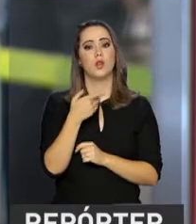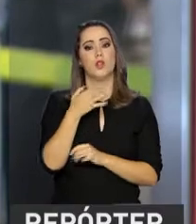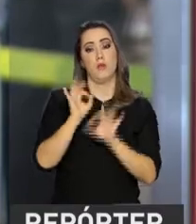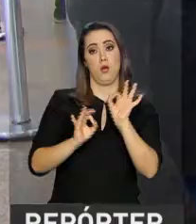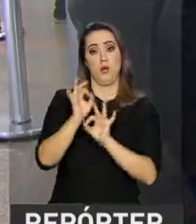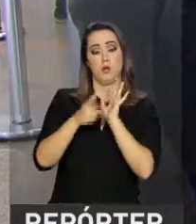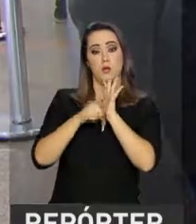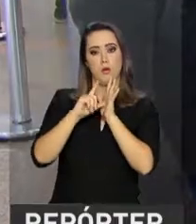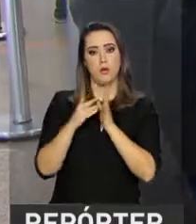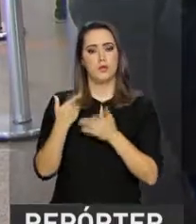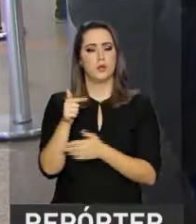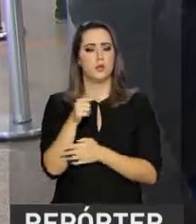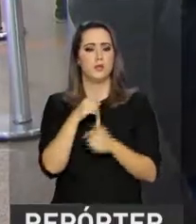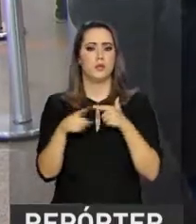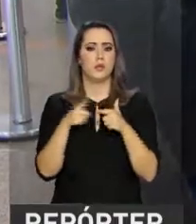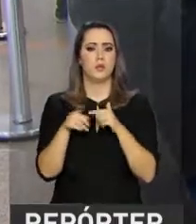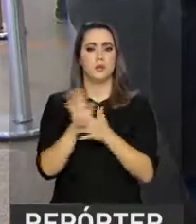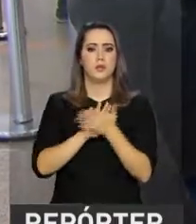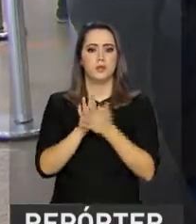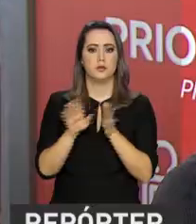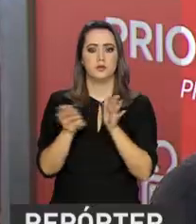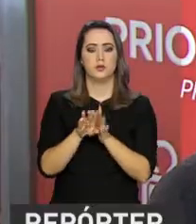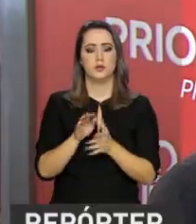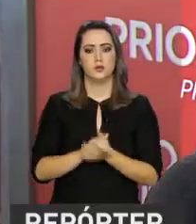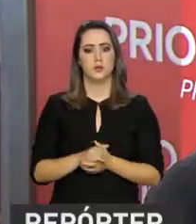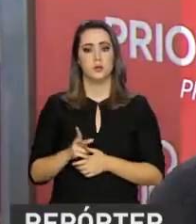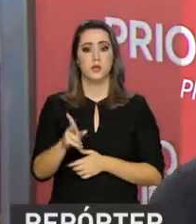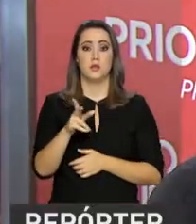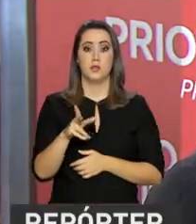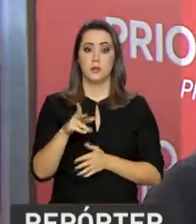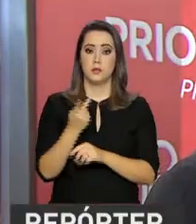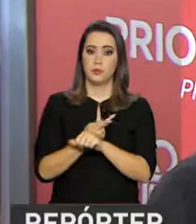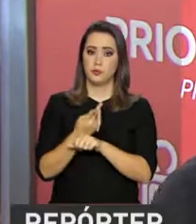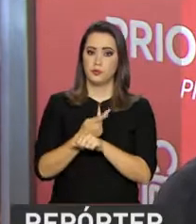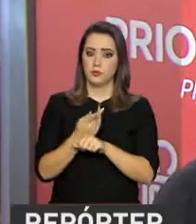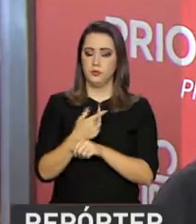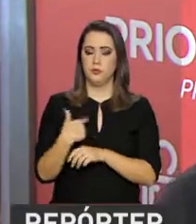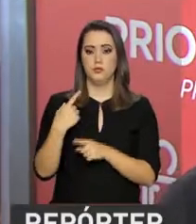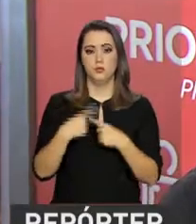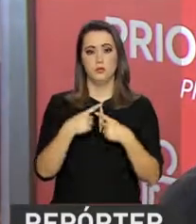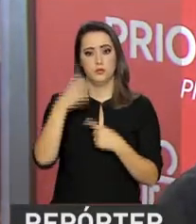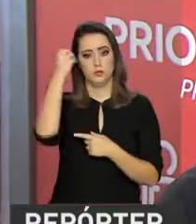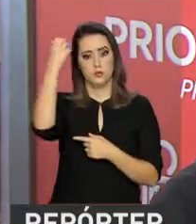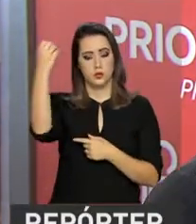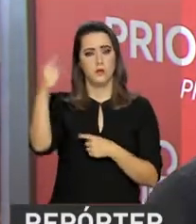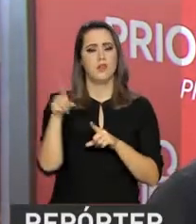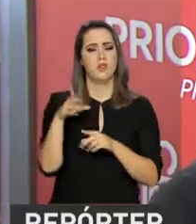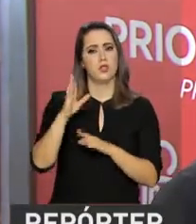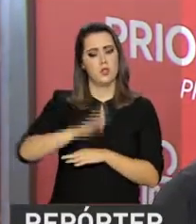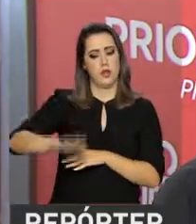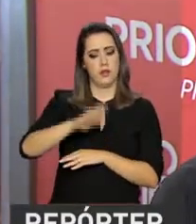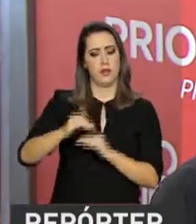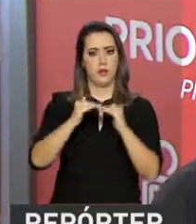antecedência para não ter problemas na hora do embarque eu sempre procuro que eu sei que desembarca a criança menores